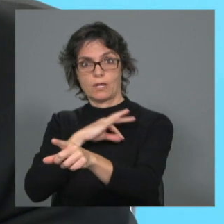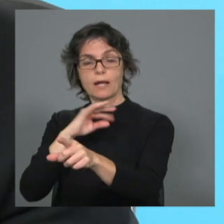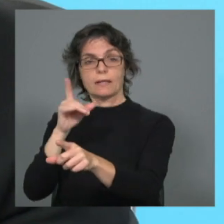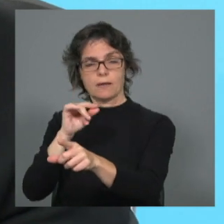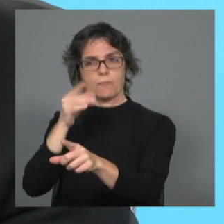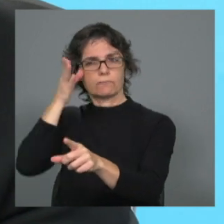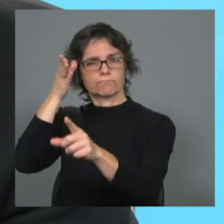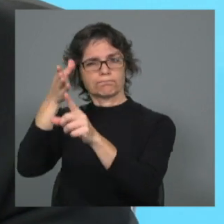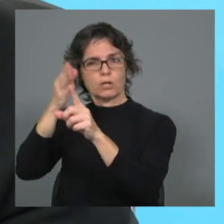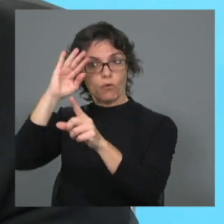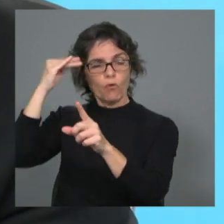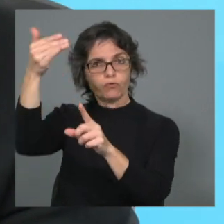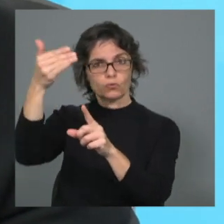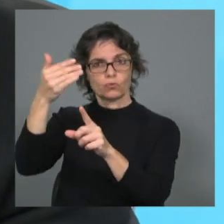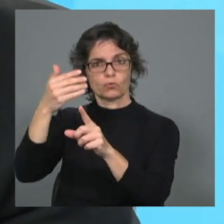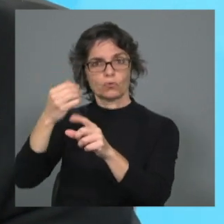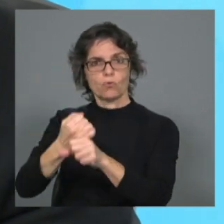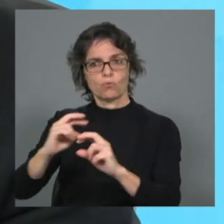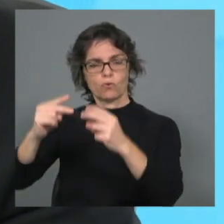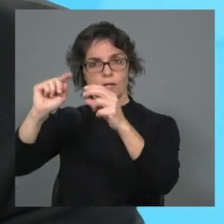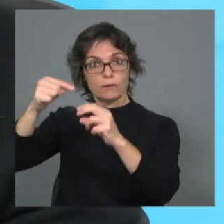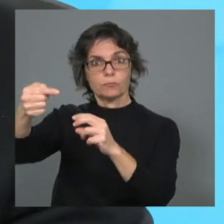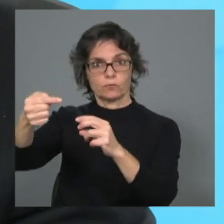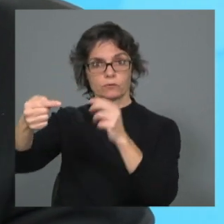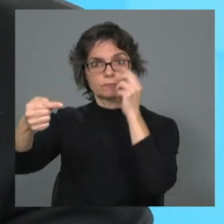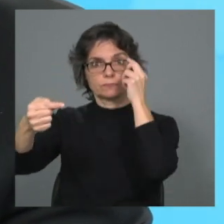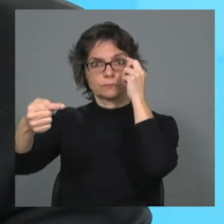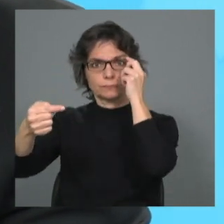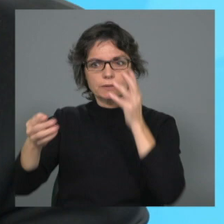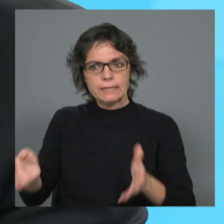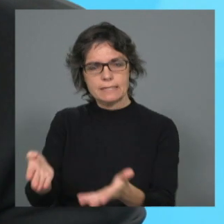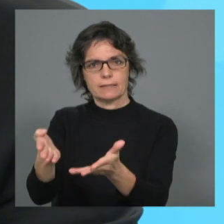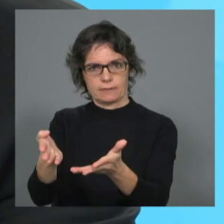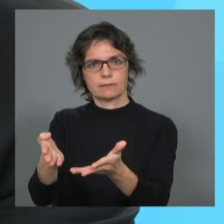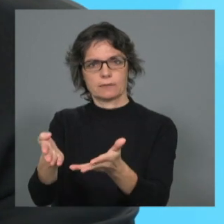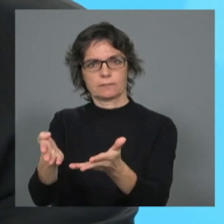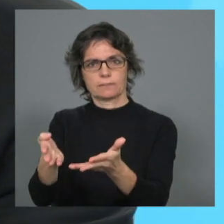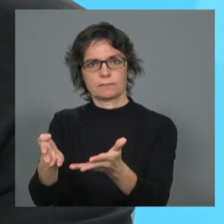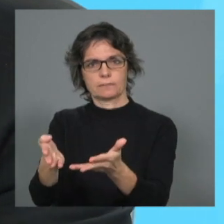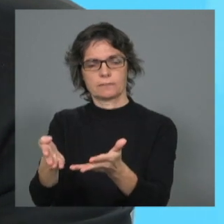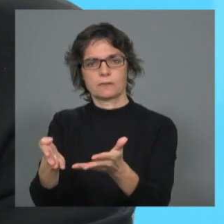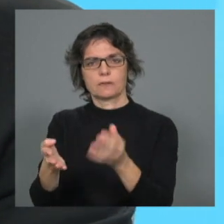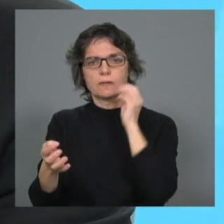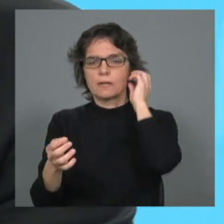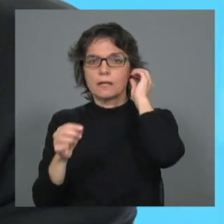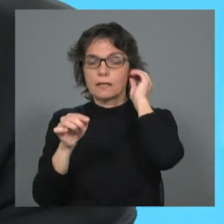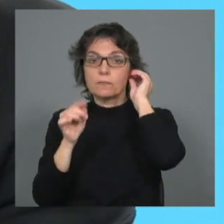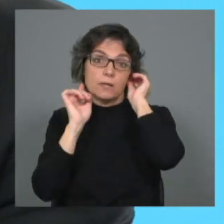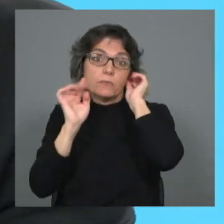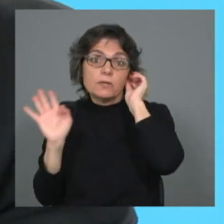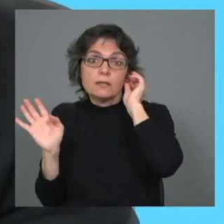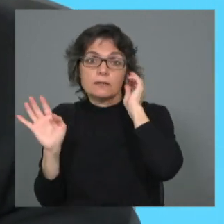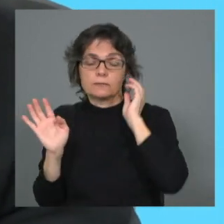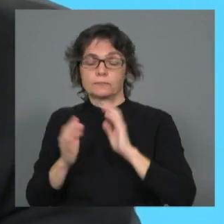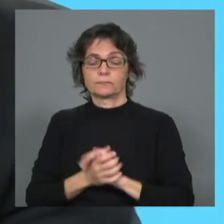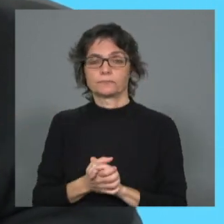pós-carreira, que é também, digamos assim, uma dimensão que a pessoa tem que pensar a longo